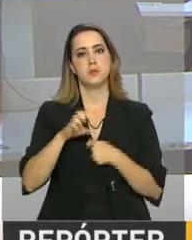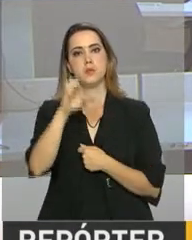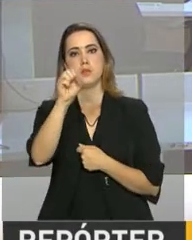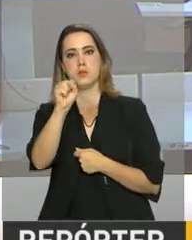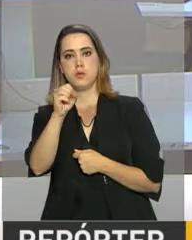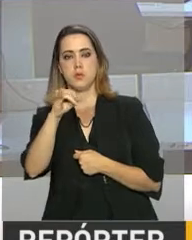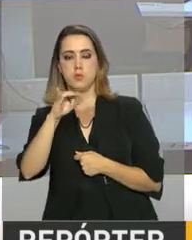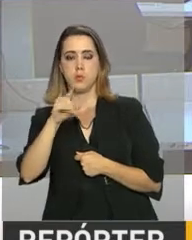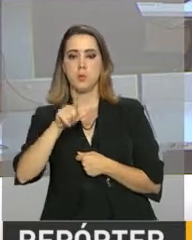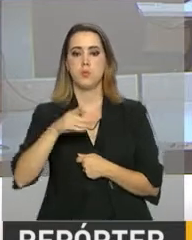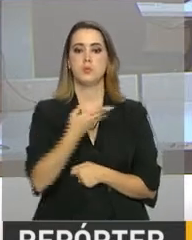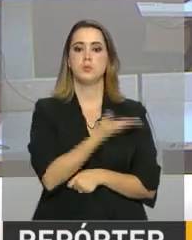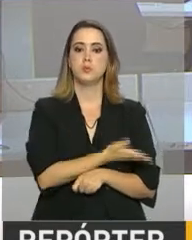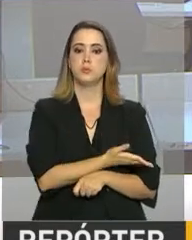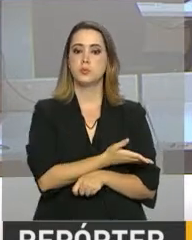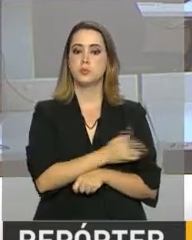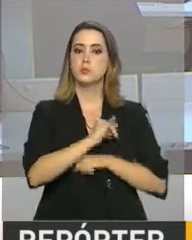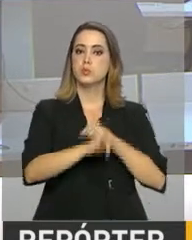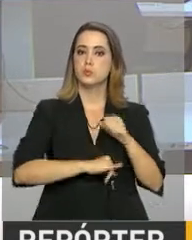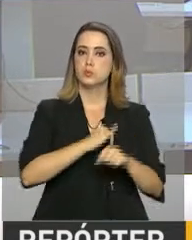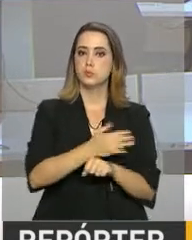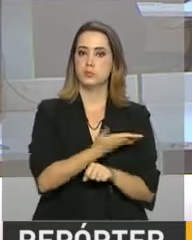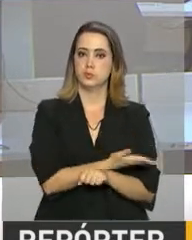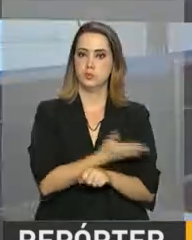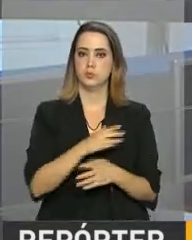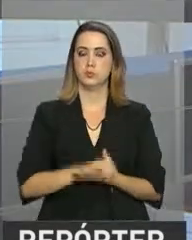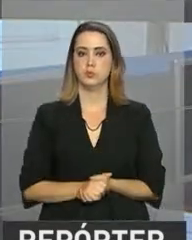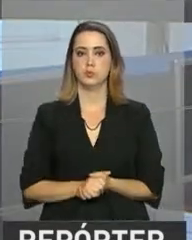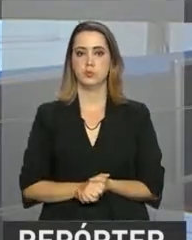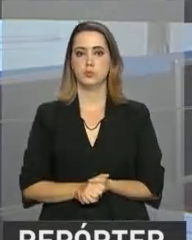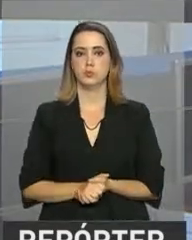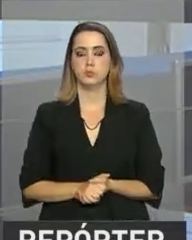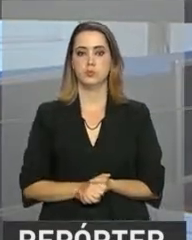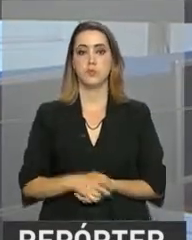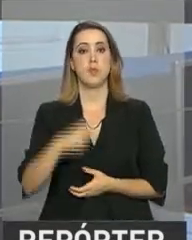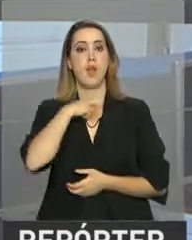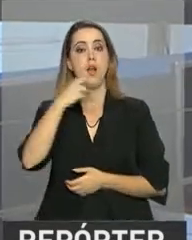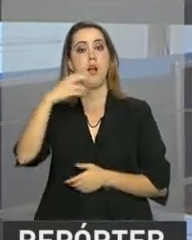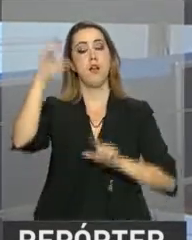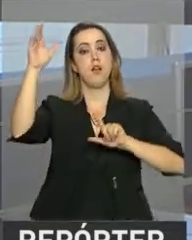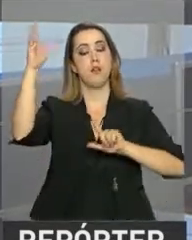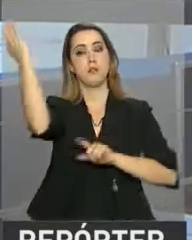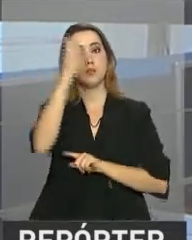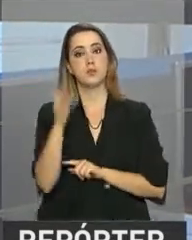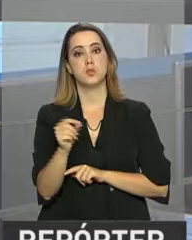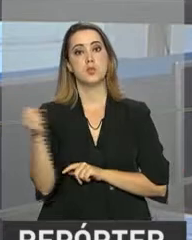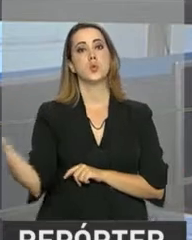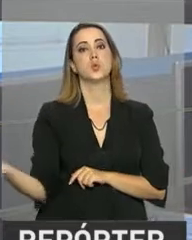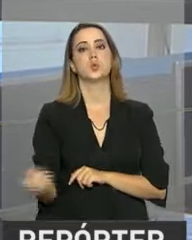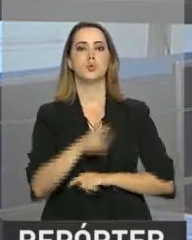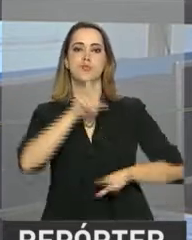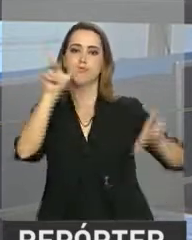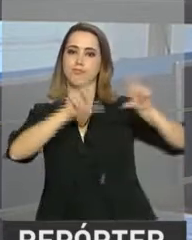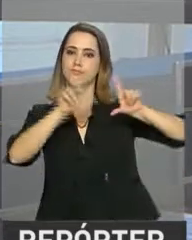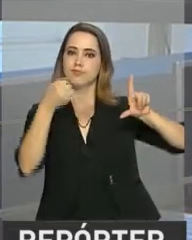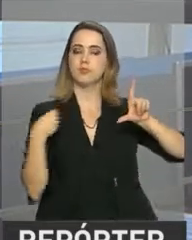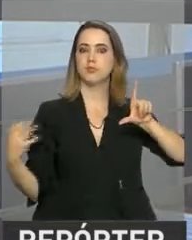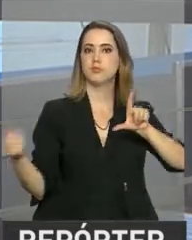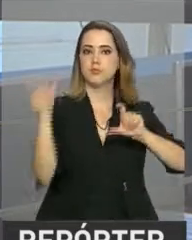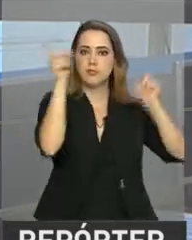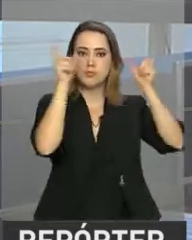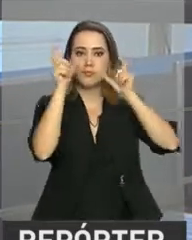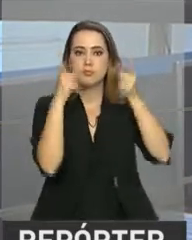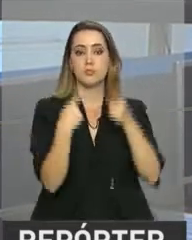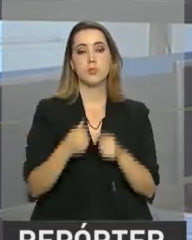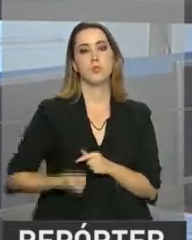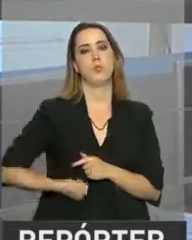internet no endereço que aparece aí na sua tela ea voz do brasil está de cara nova mais interativa e com